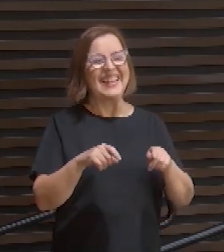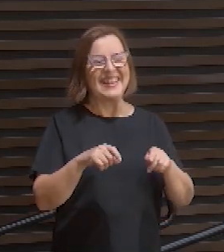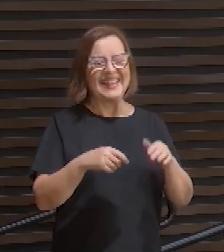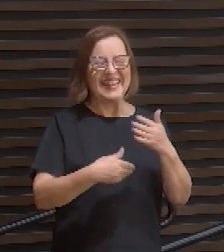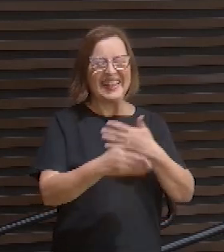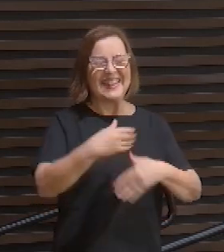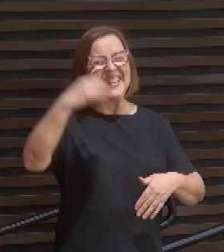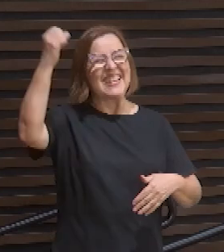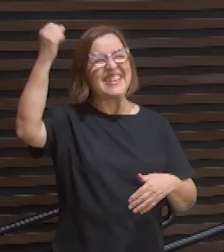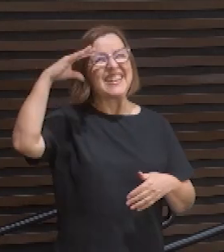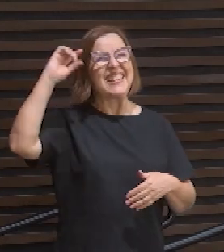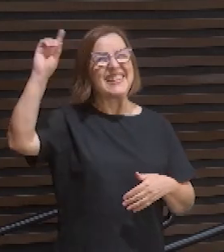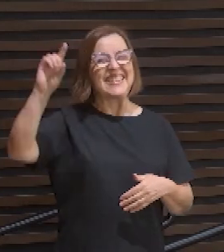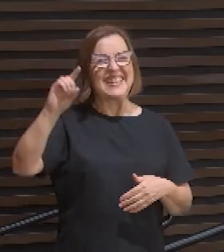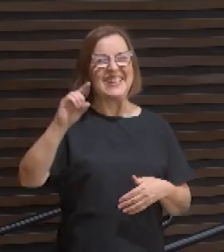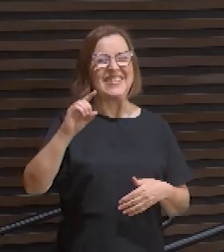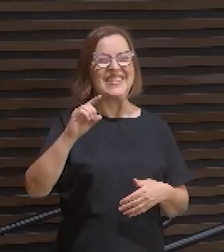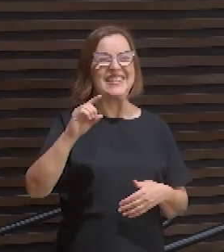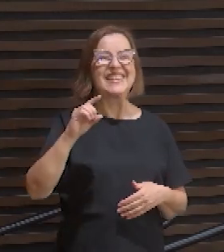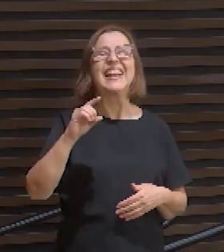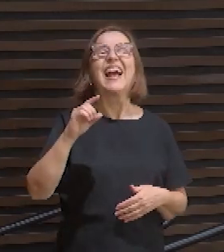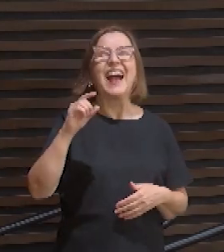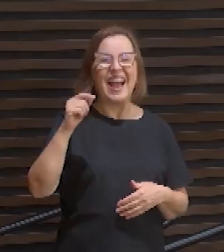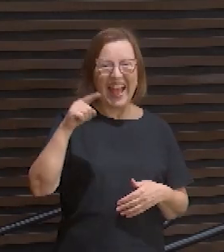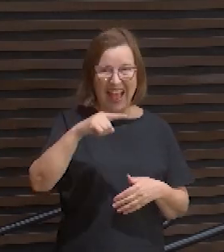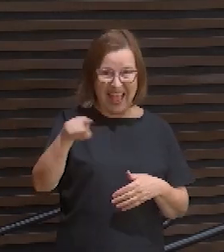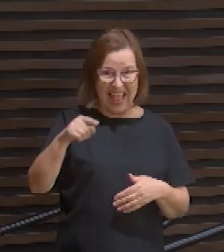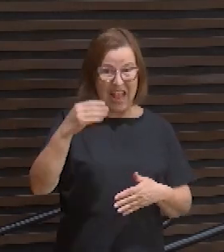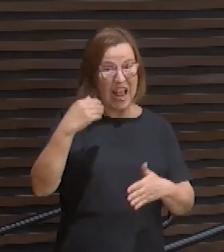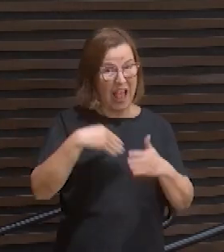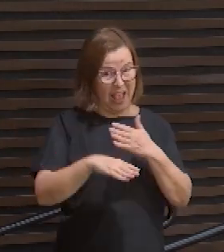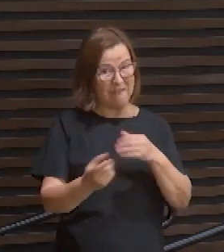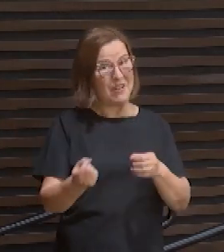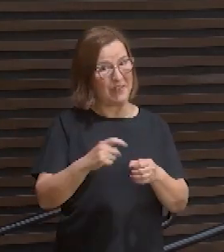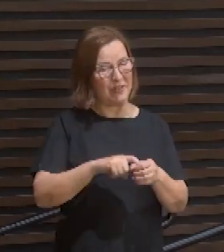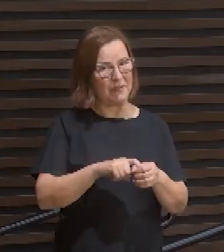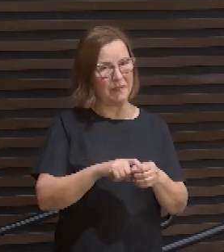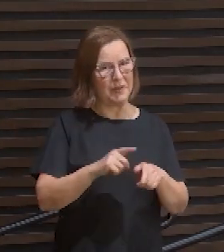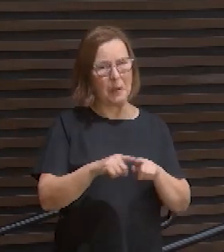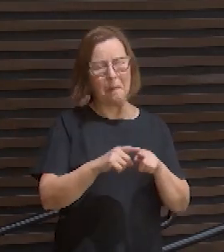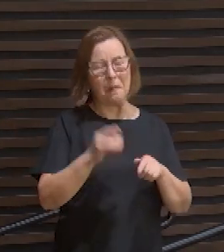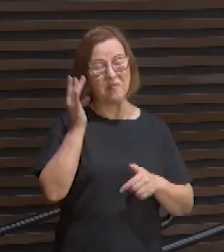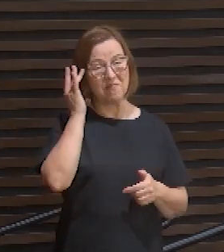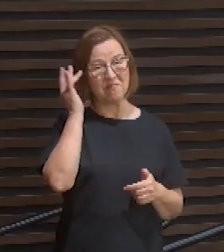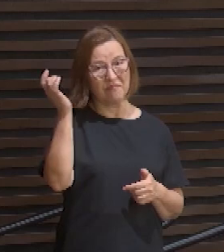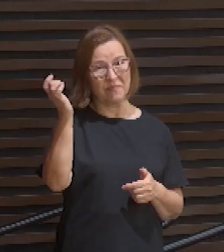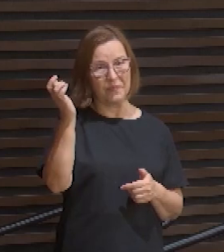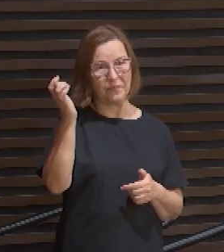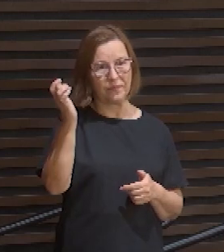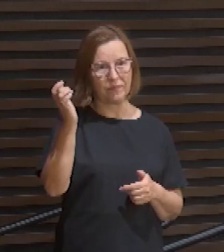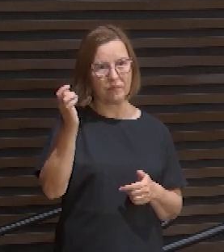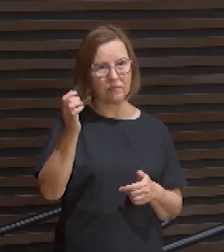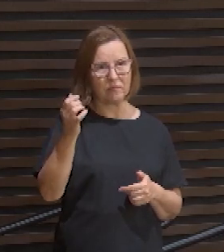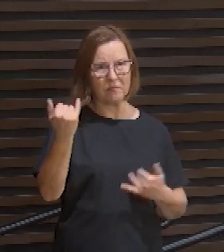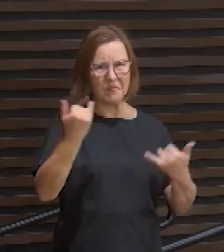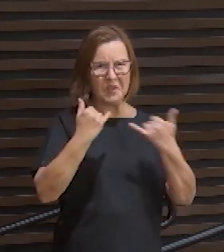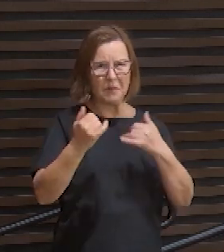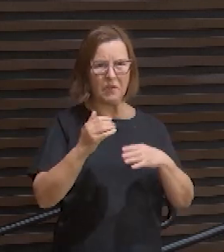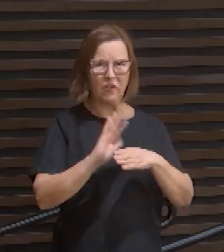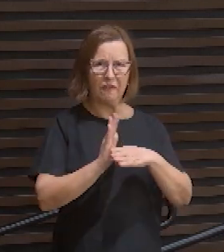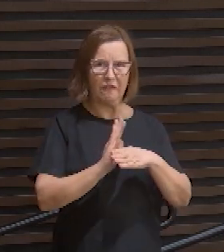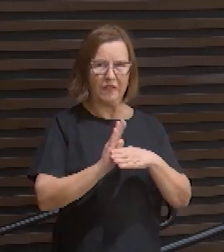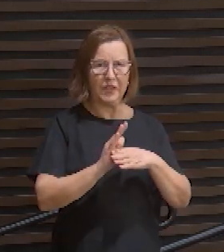voltou. Mas no dia seguinte, meus irmãos, no dia seguinte, eu recebi um vídeo no